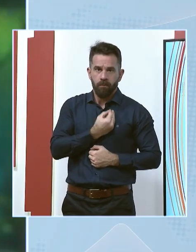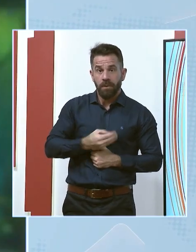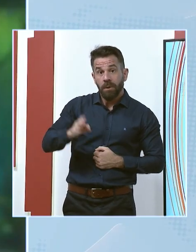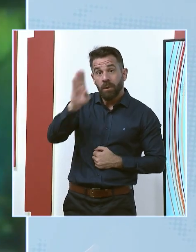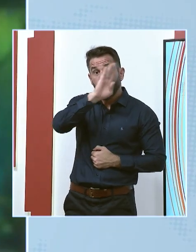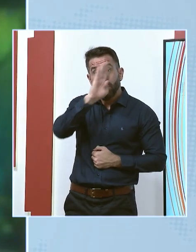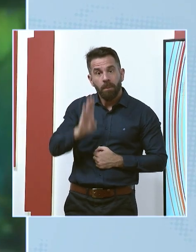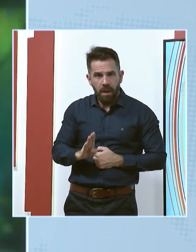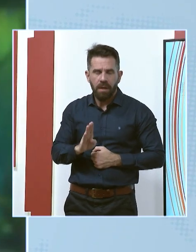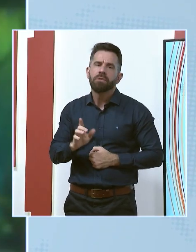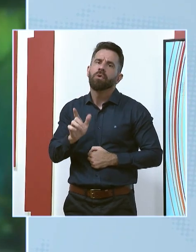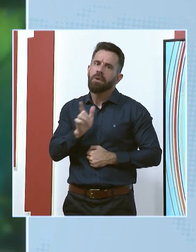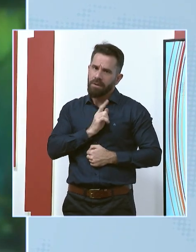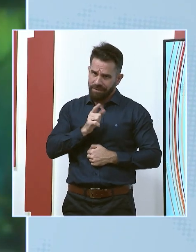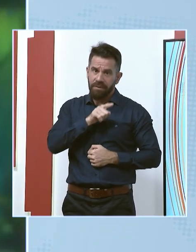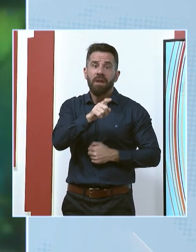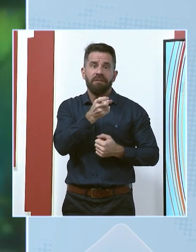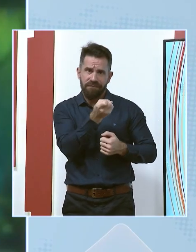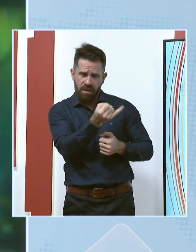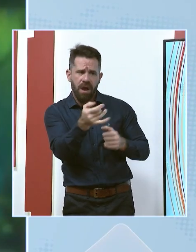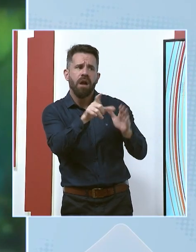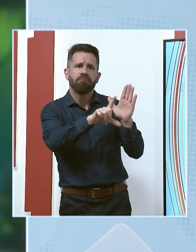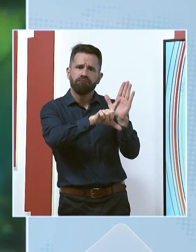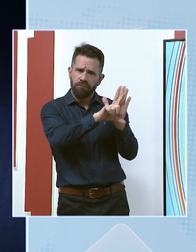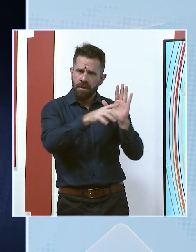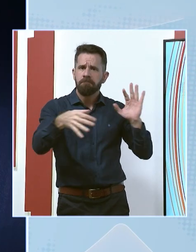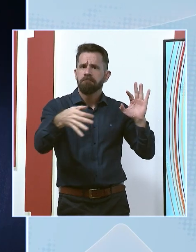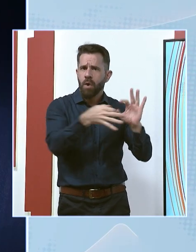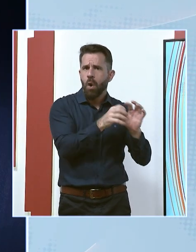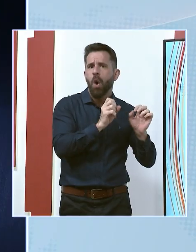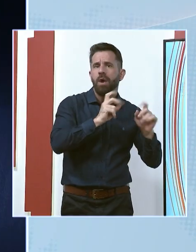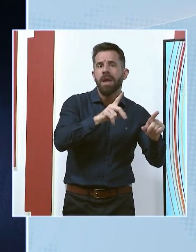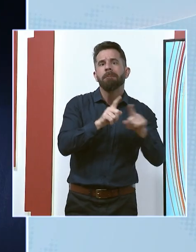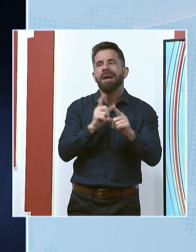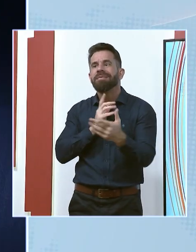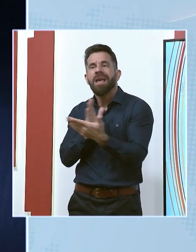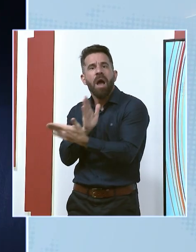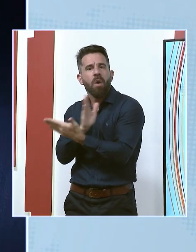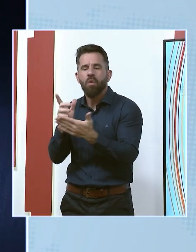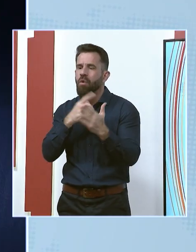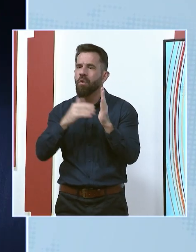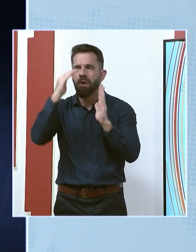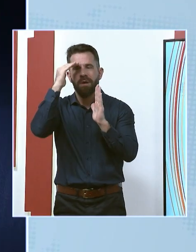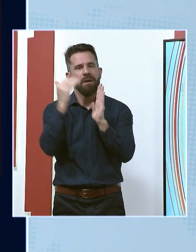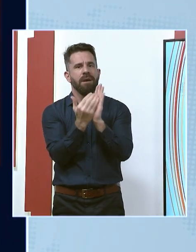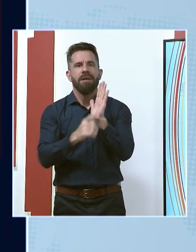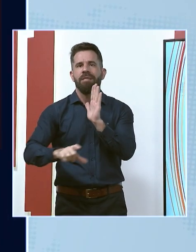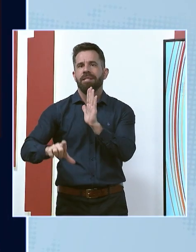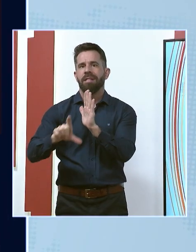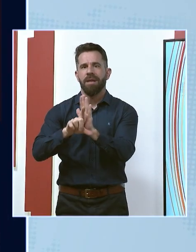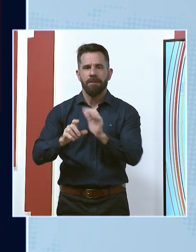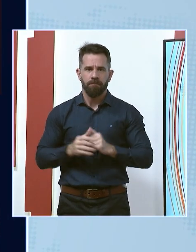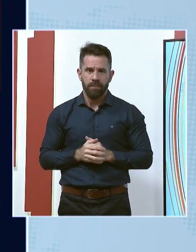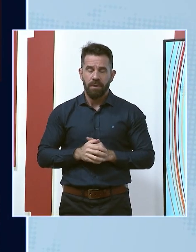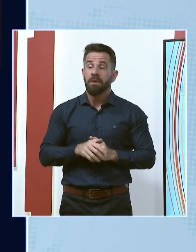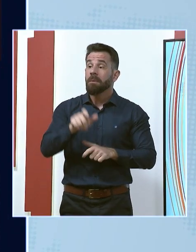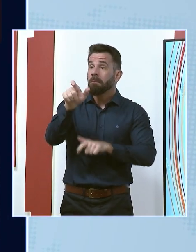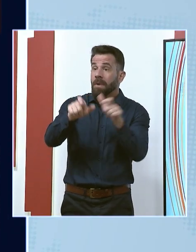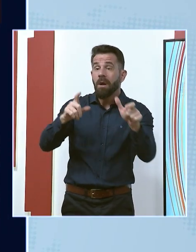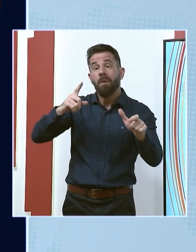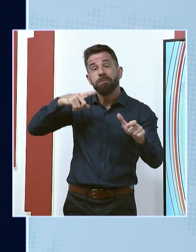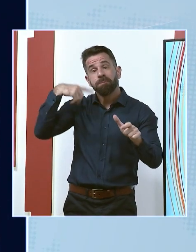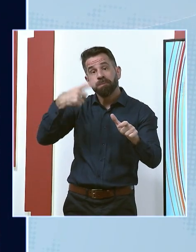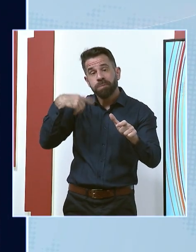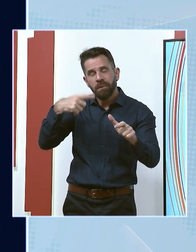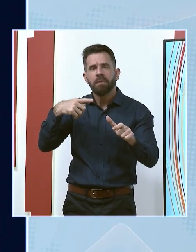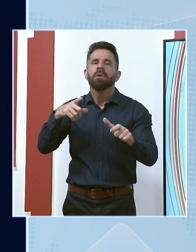um grande mercado ilegal de jogos virtuais. Para esse advogado especialista no tema, faltam ações das grandes